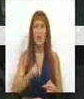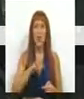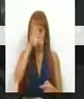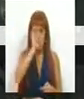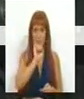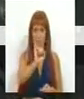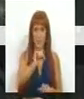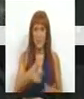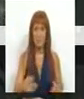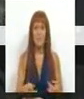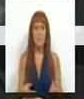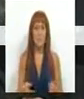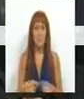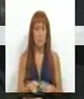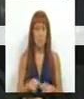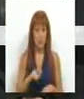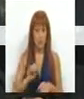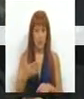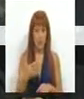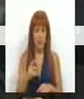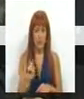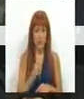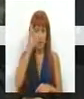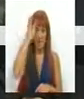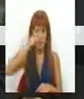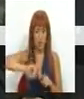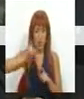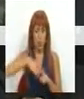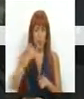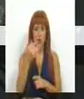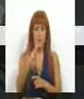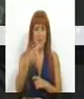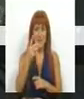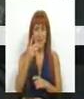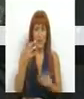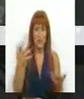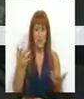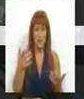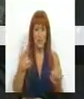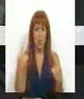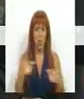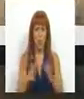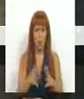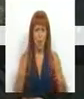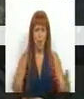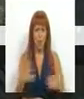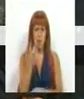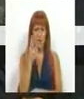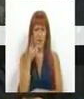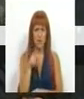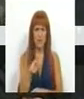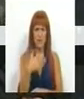seu Governo que, no primeiro trimestre de 2016, houve um aumento de